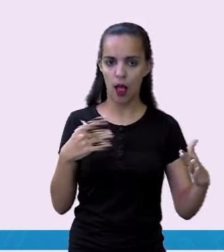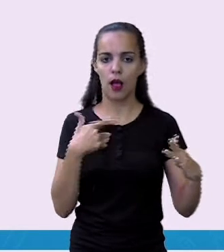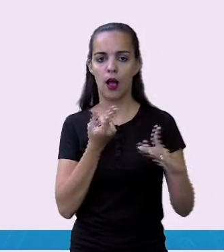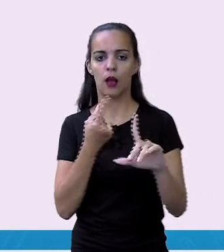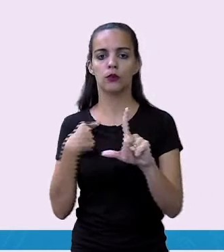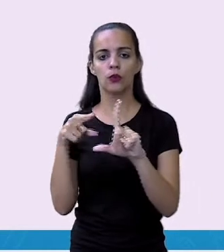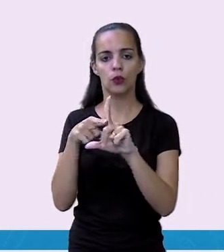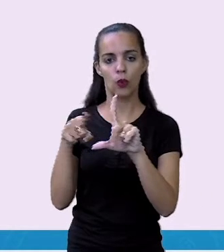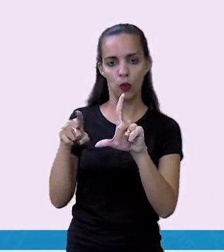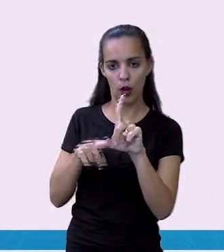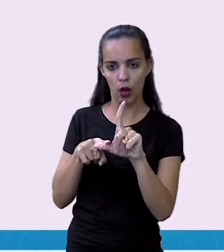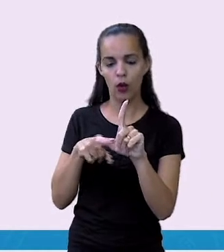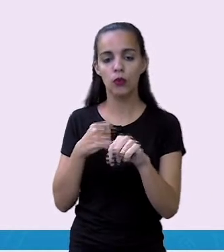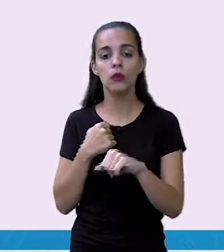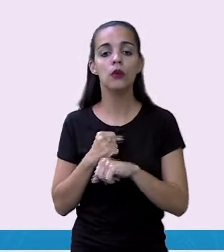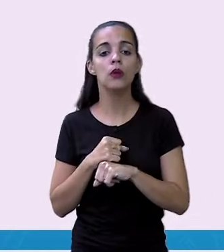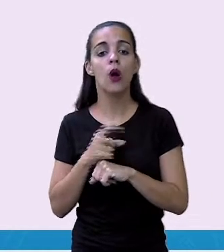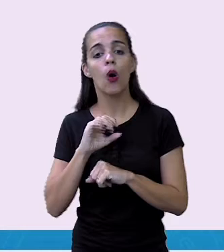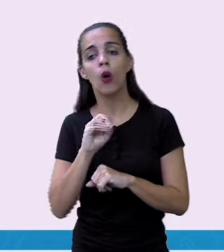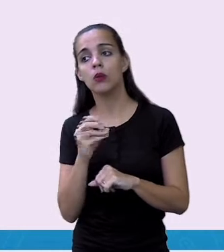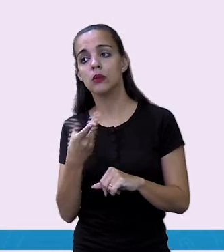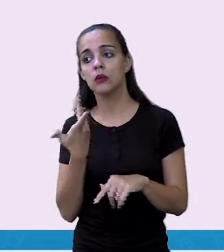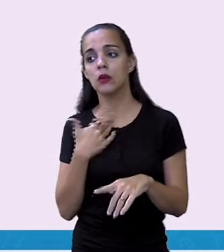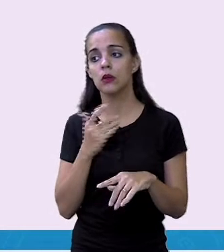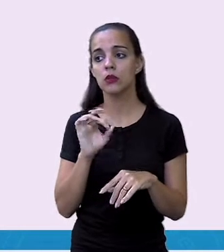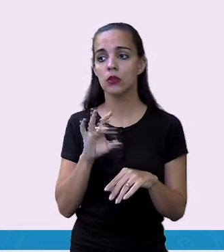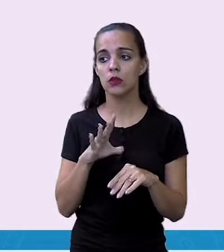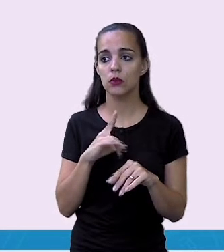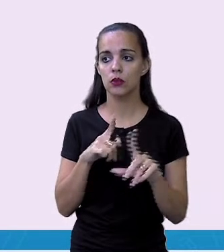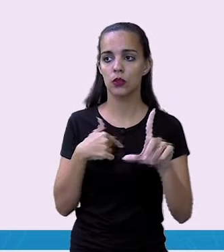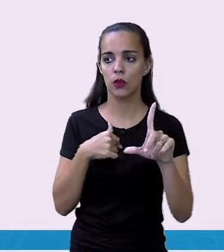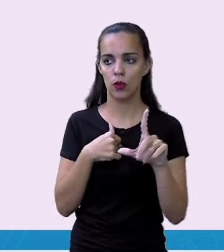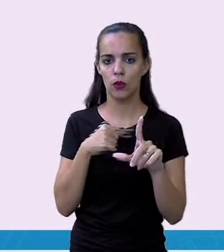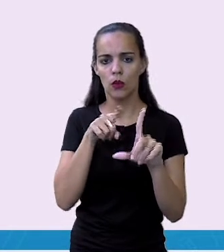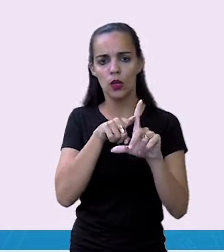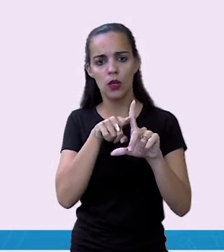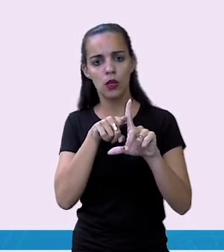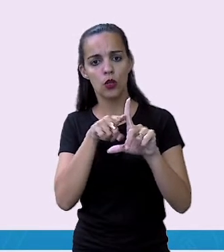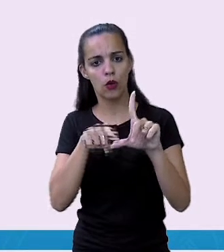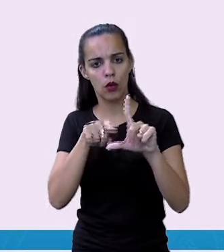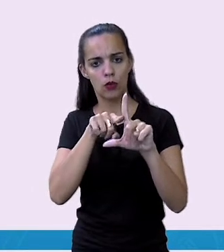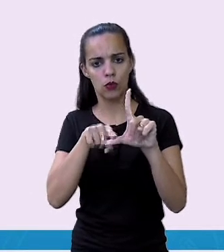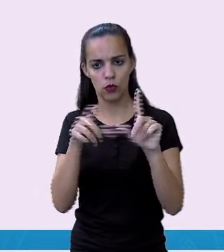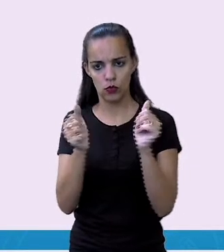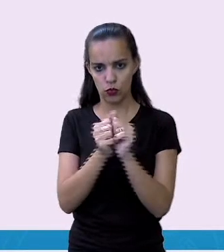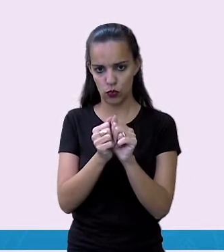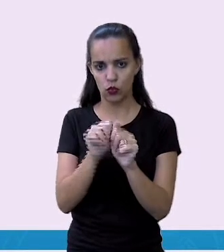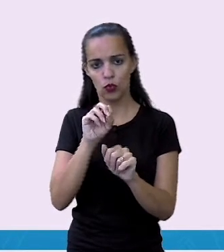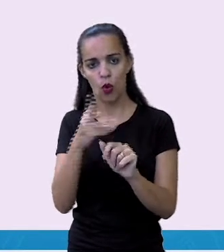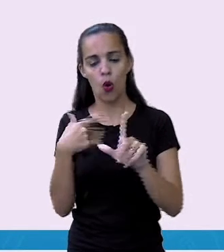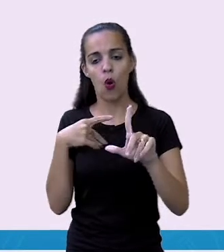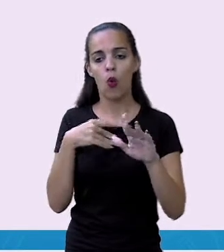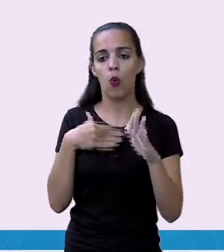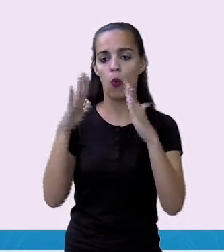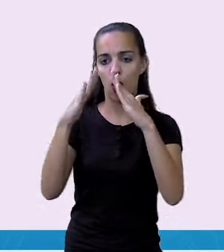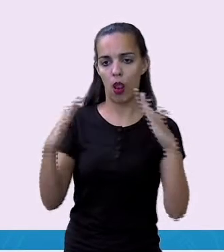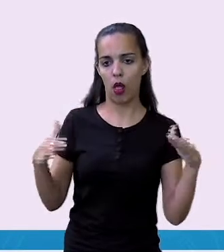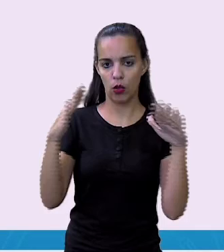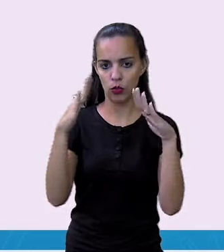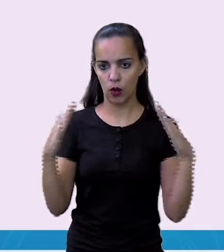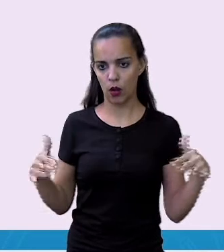aos ângulos do segundo triângulo, entra no caso ângulo-ângulo. Agora, se nós